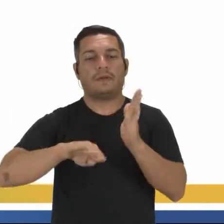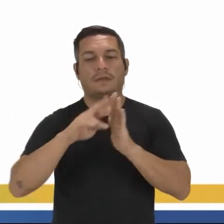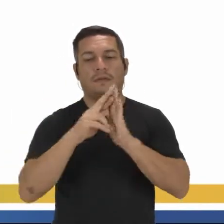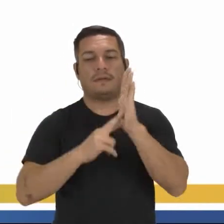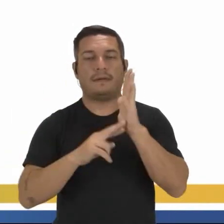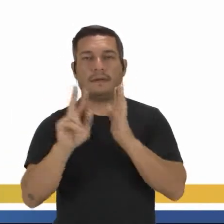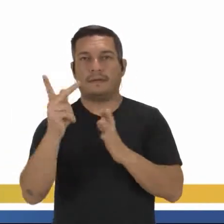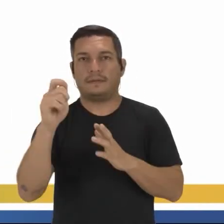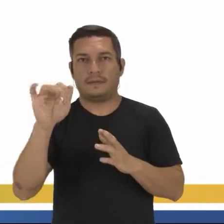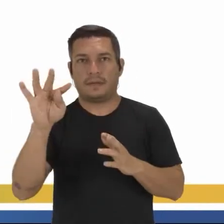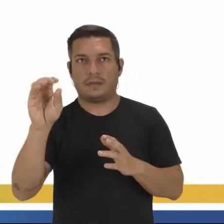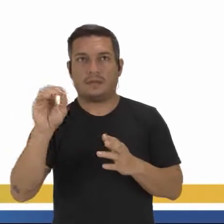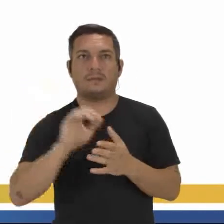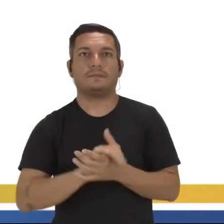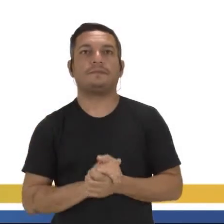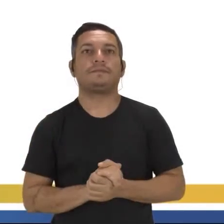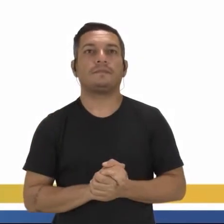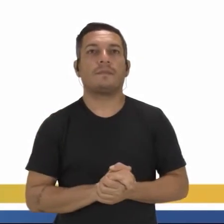dos hiatos.